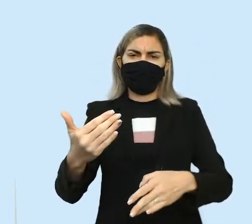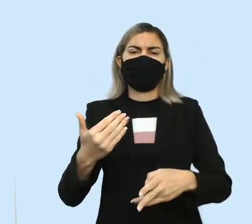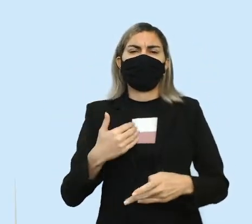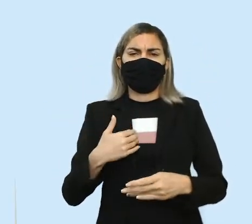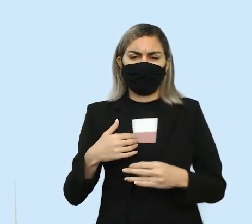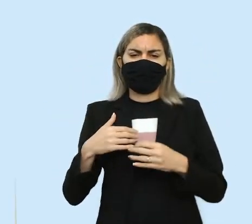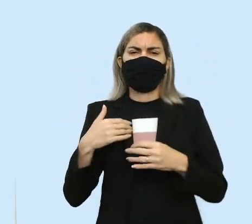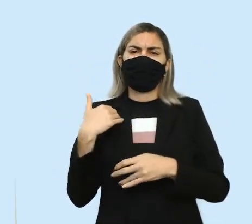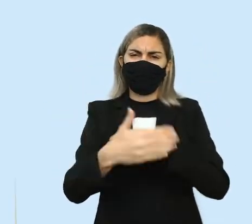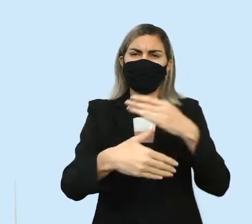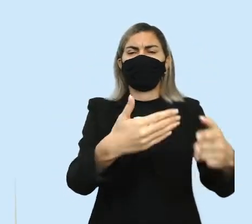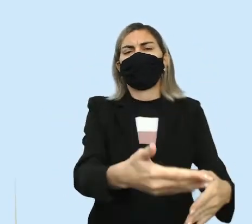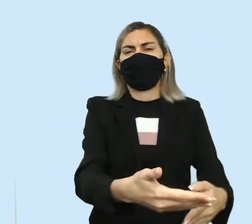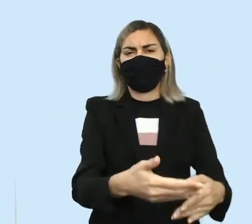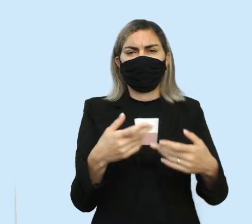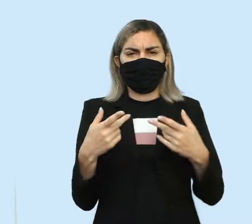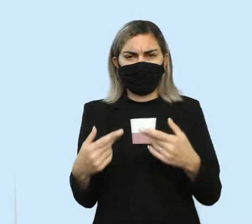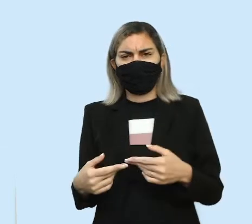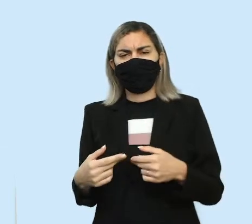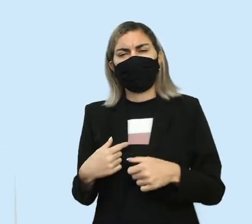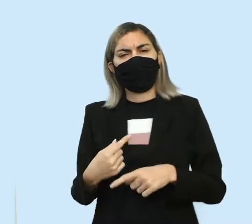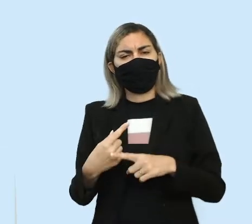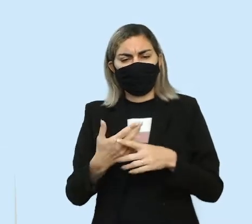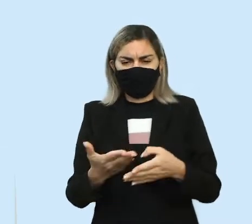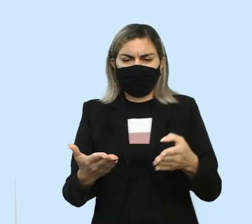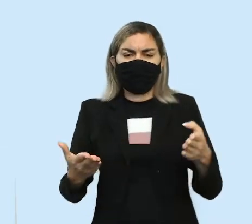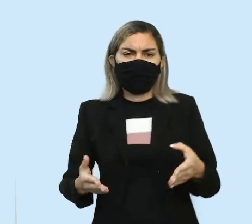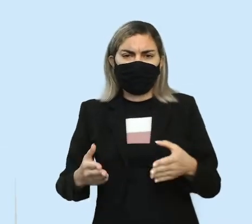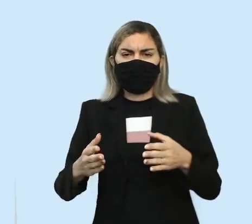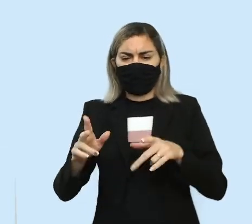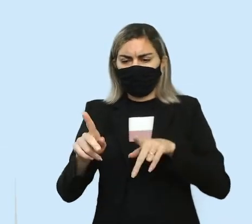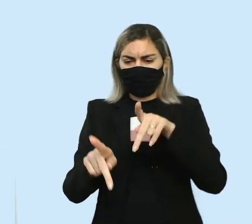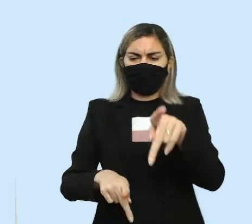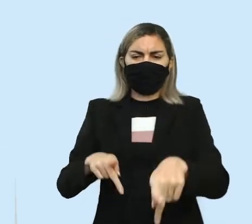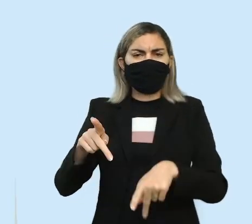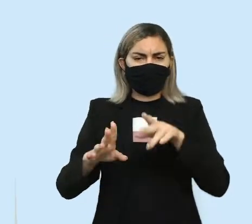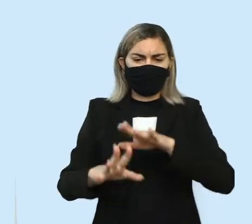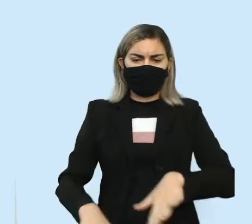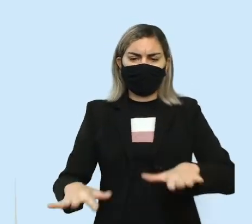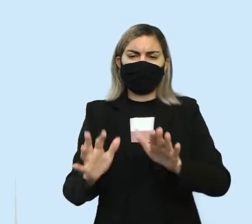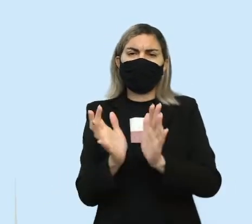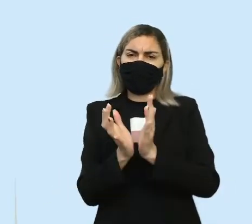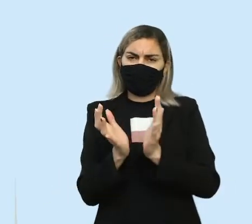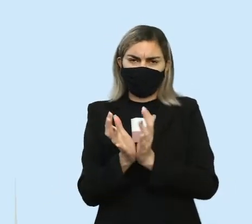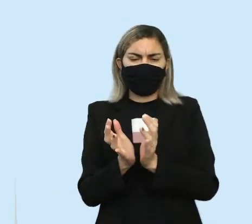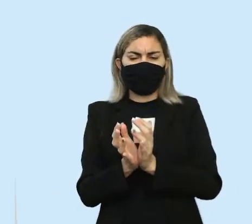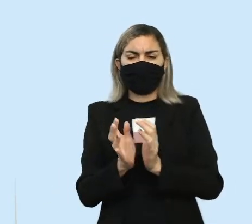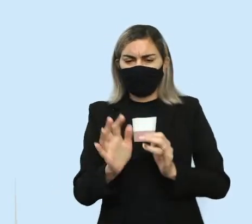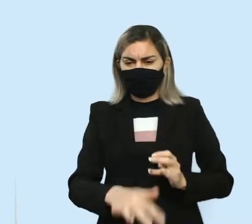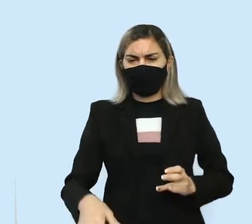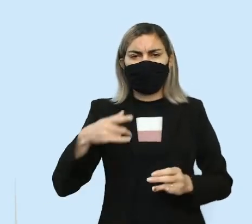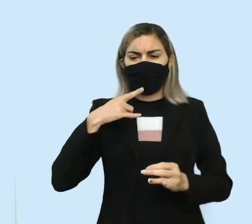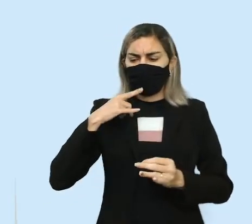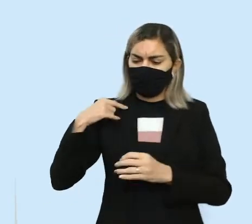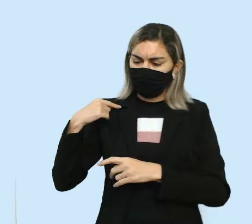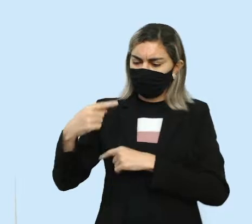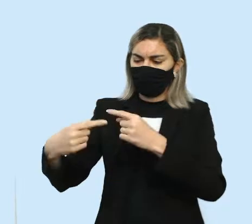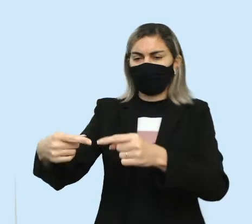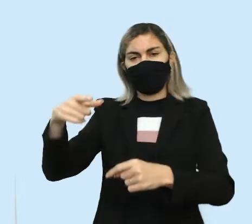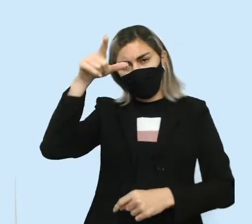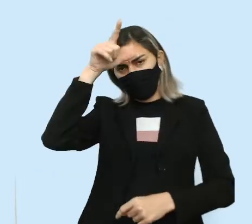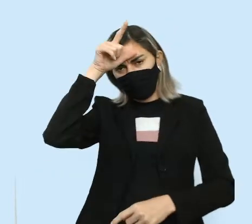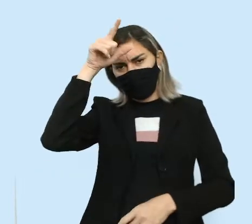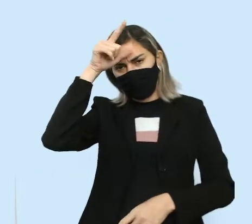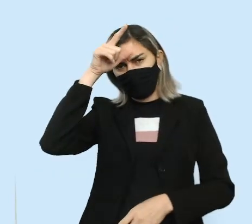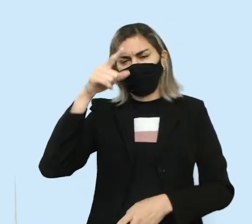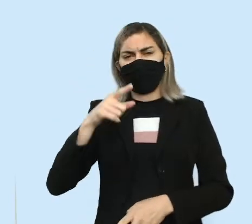paulatinamente mais tarde, ok? Nessas civilizações, nesses grupos, né, os patriarcas serão seus líderes.